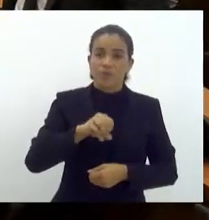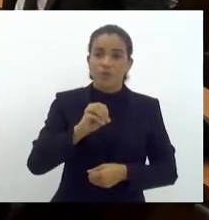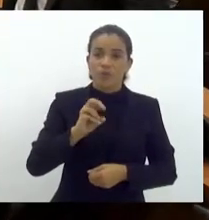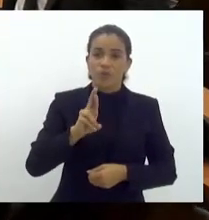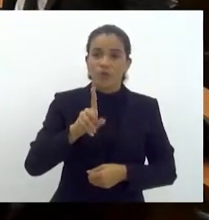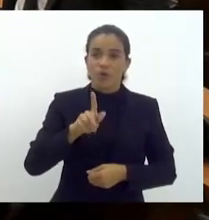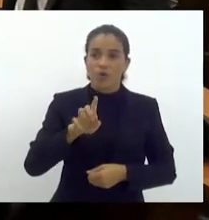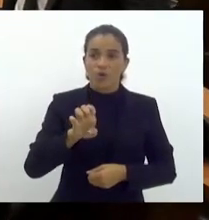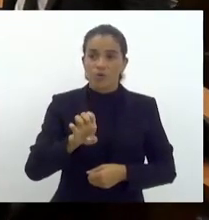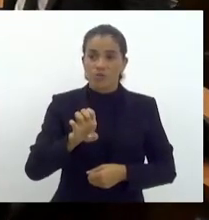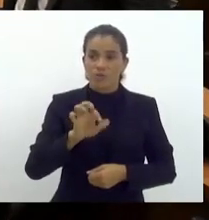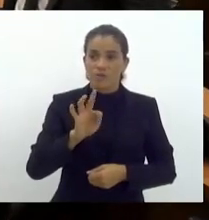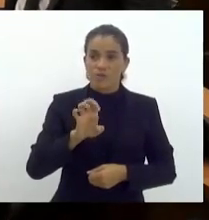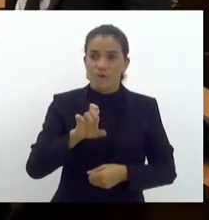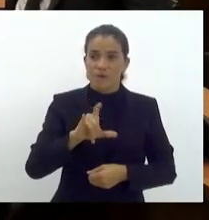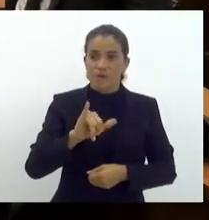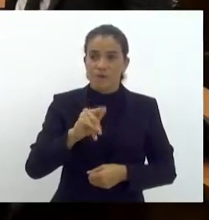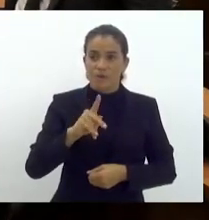Neto